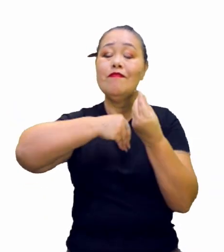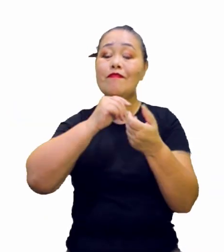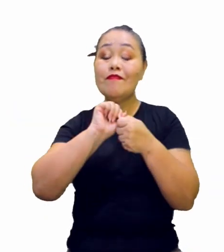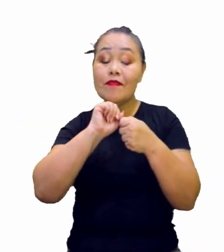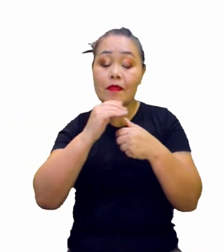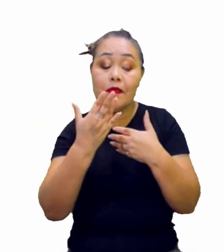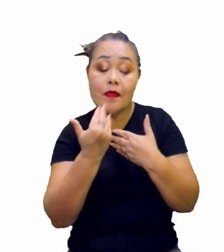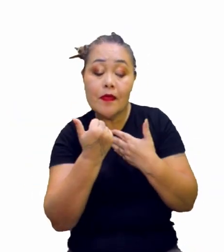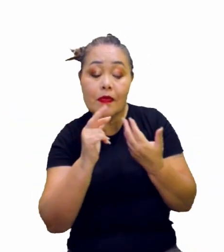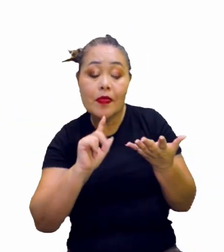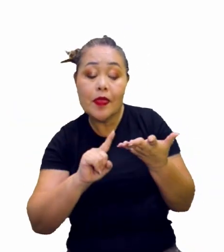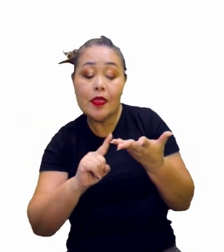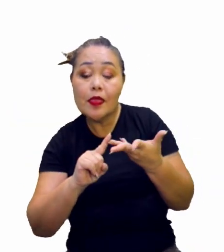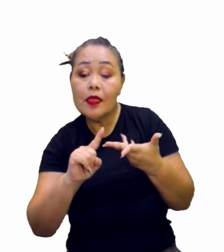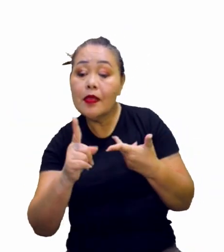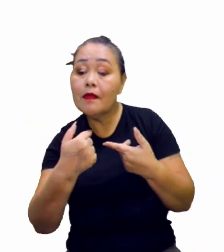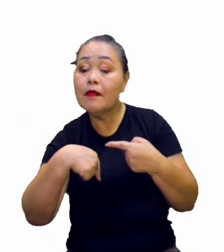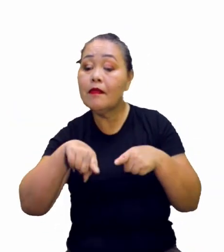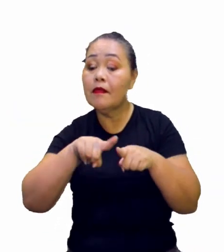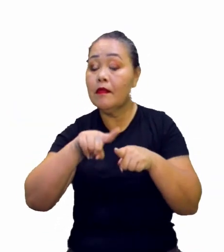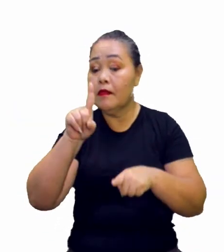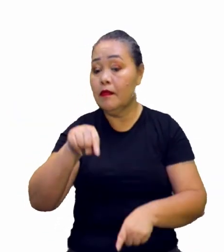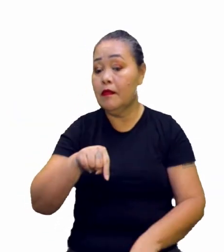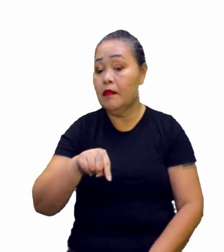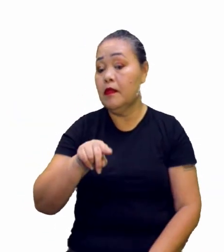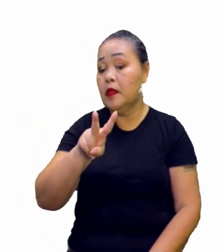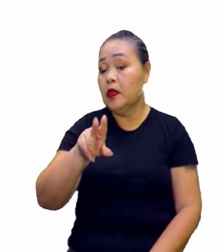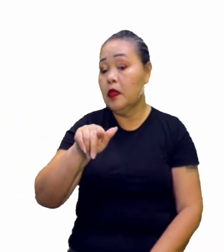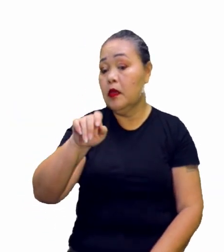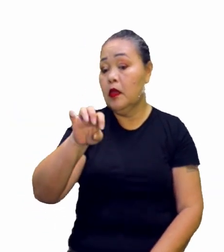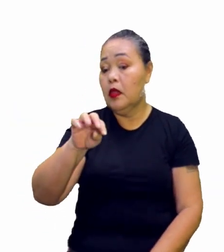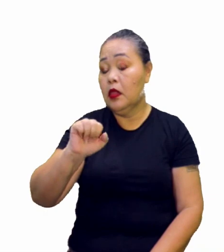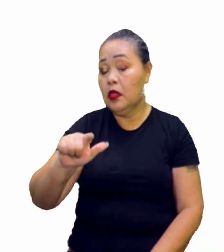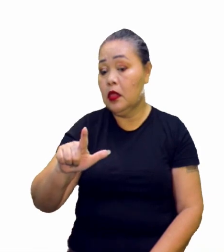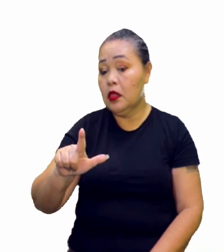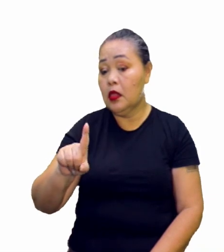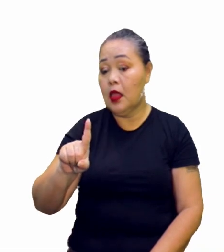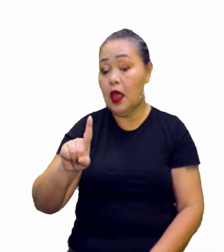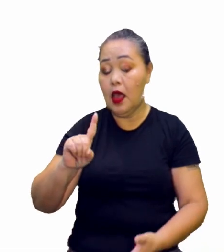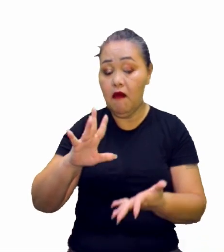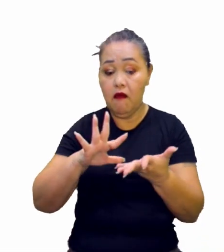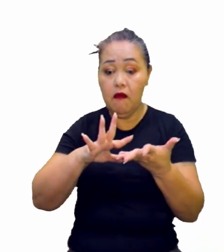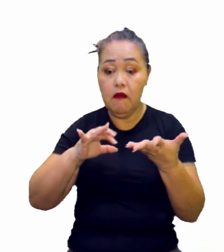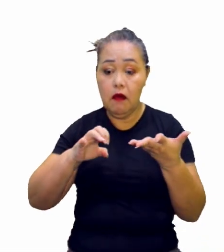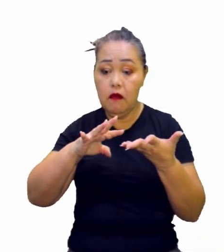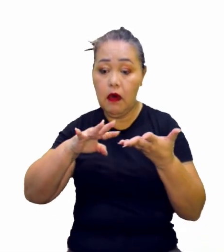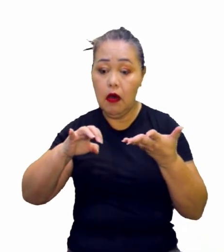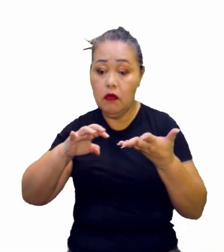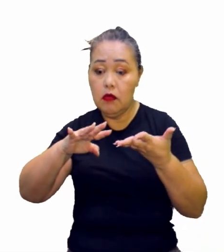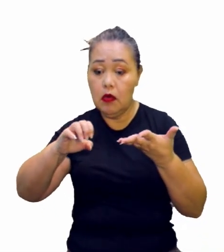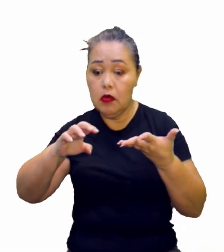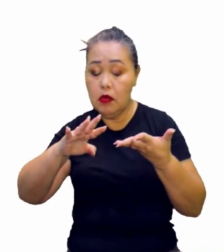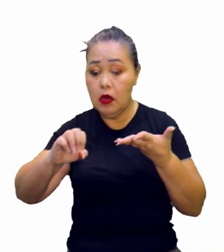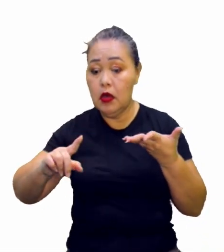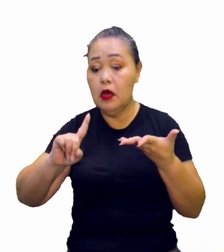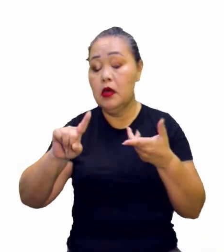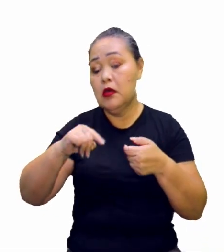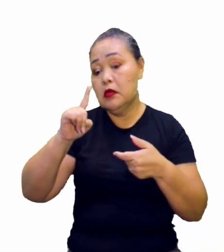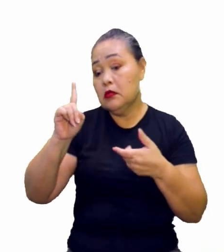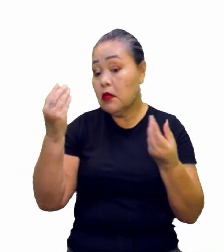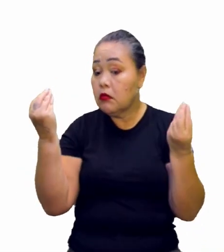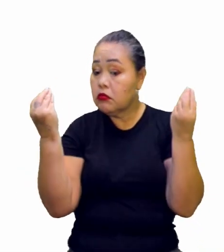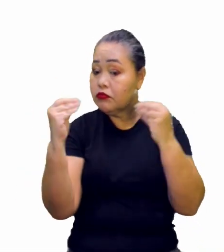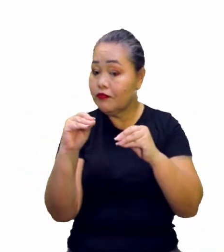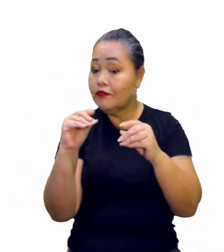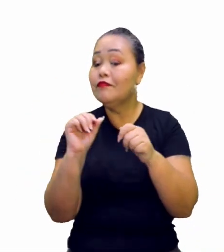Por isso, quando a gente olha lá, são vegetais vasculares, tá? Que possibilitam essa formação e